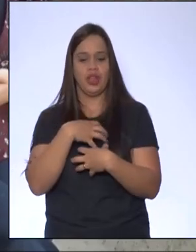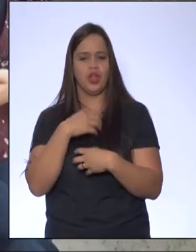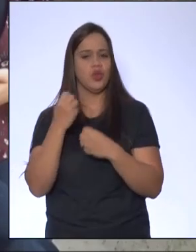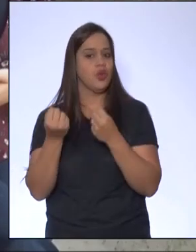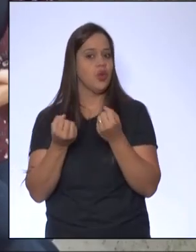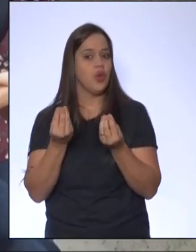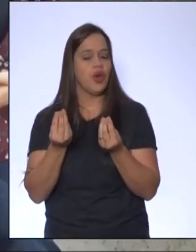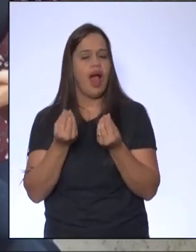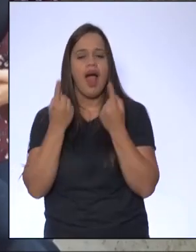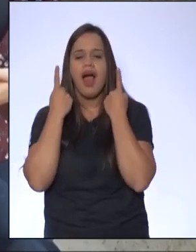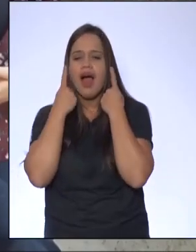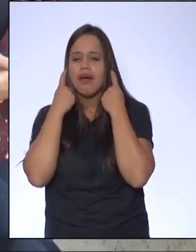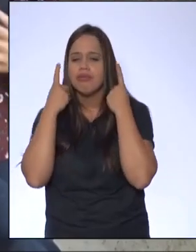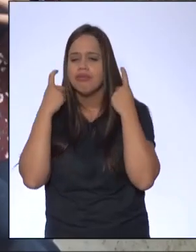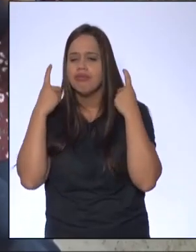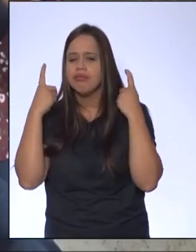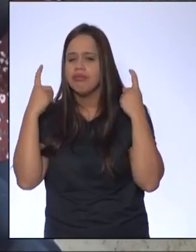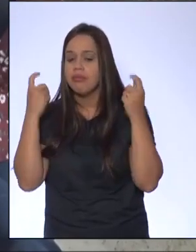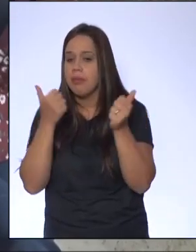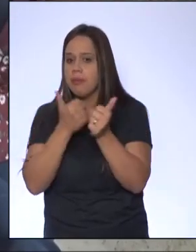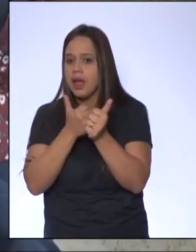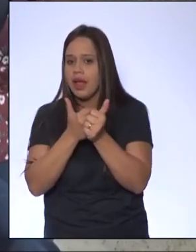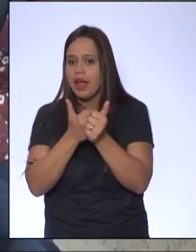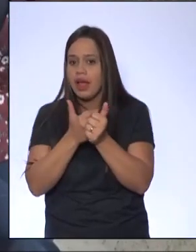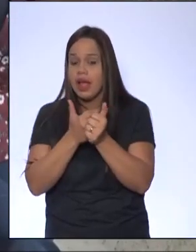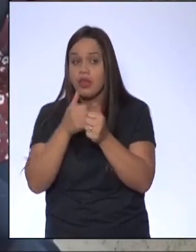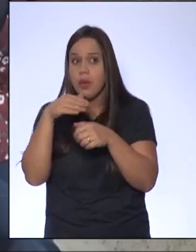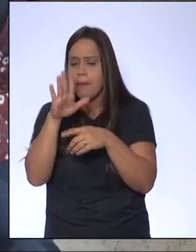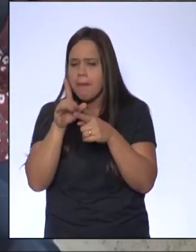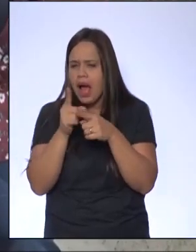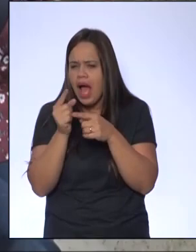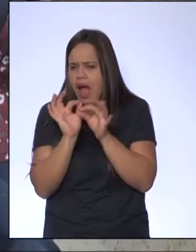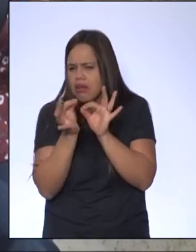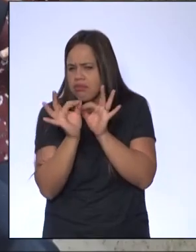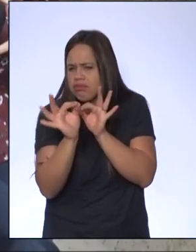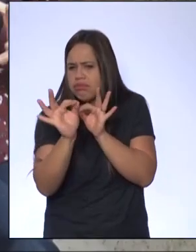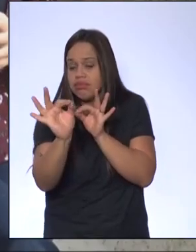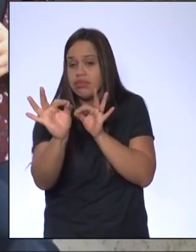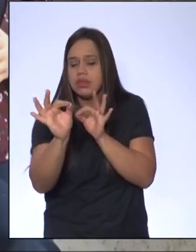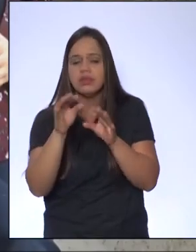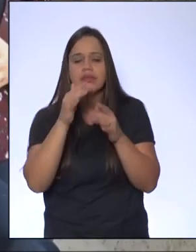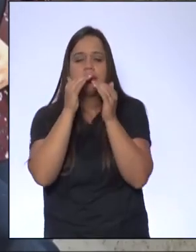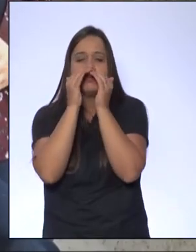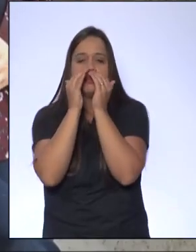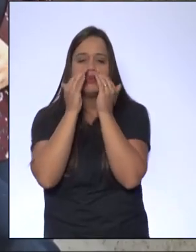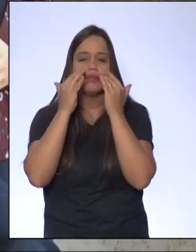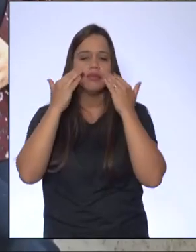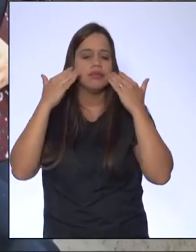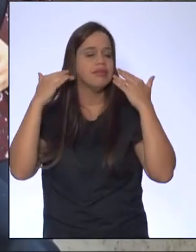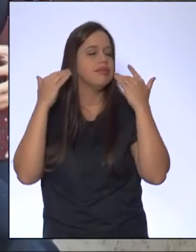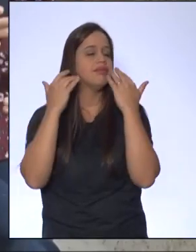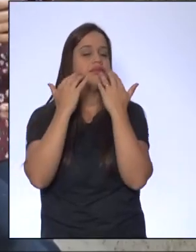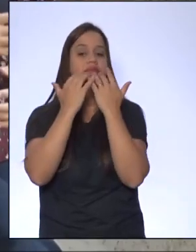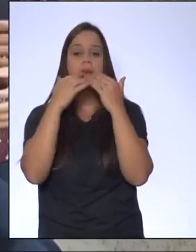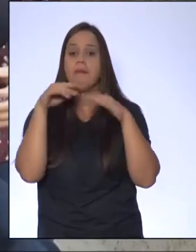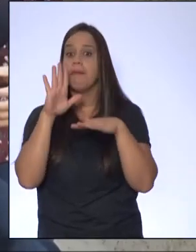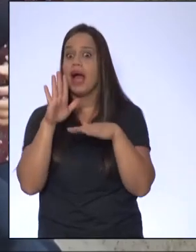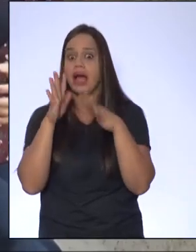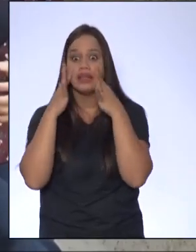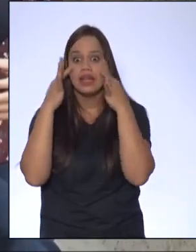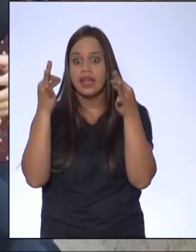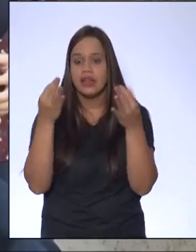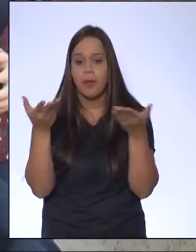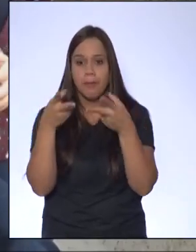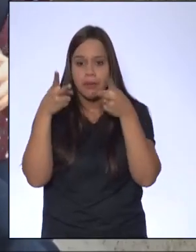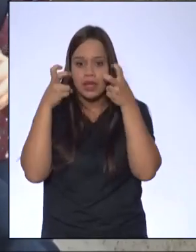são os sons que estão mais próximos e quais são os mais distantes? Quais são os cheiros que mais chamam a atenção? Todos